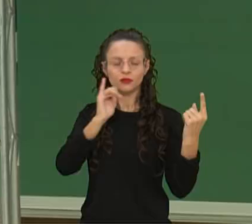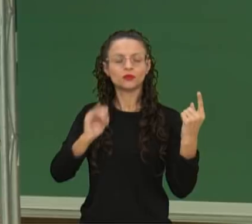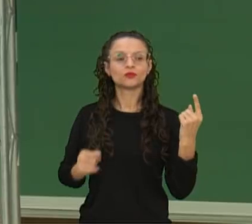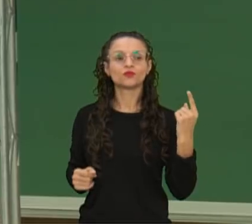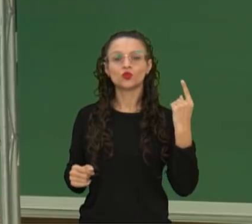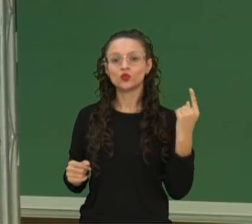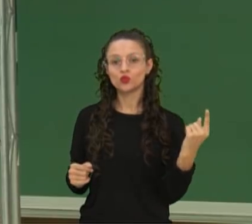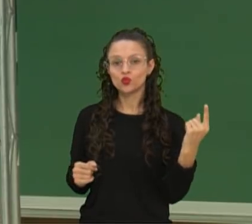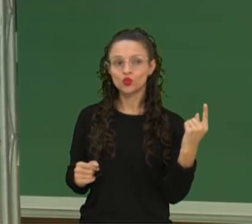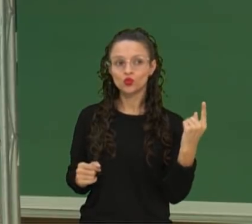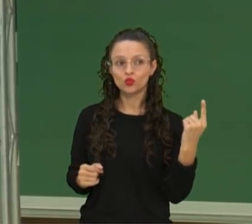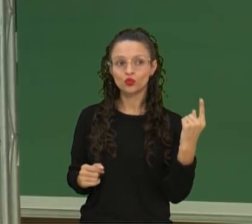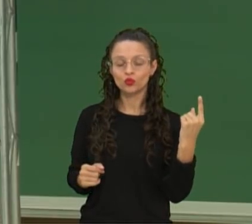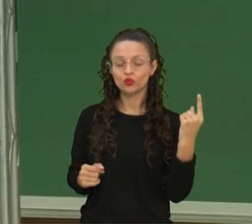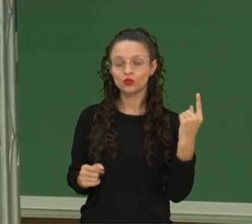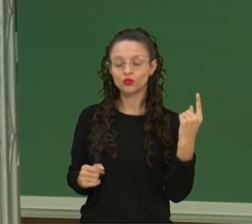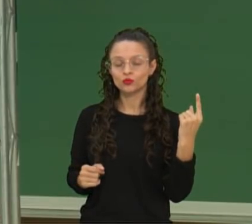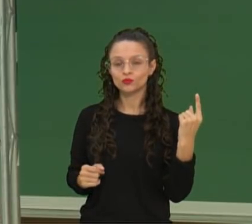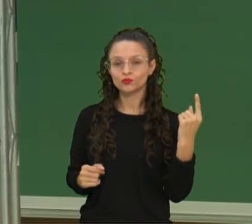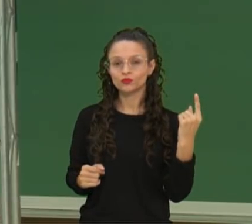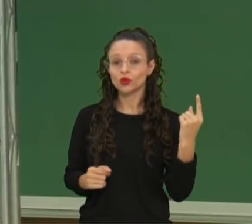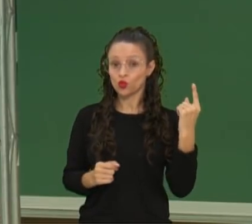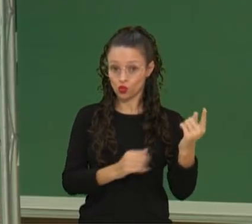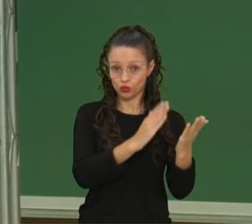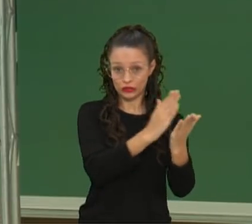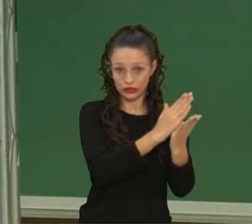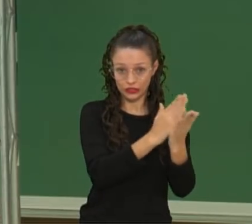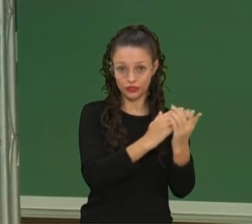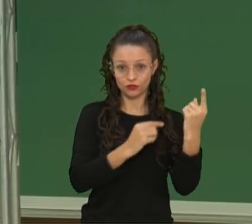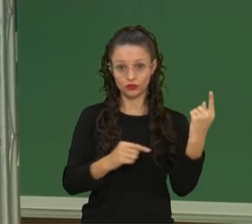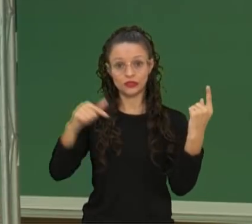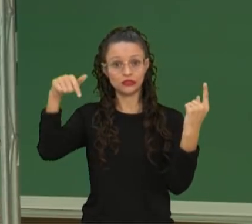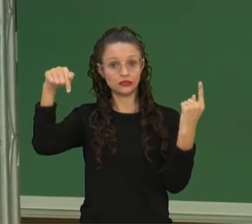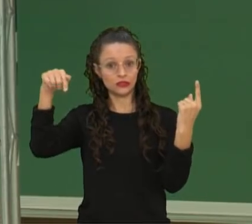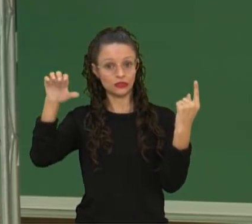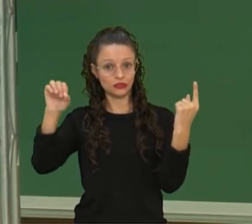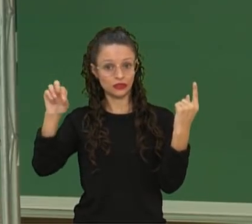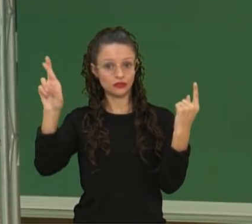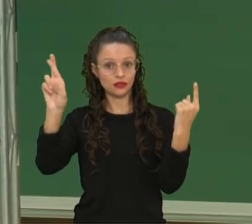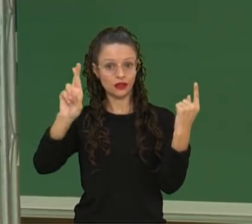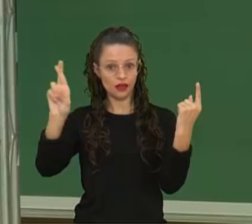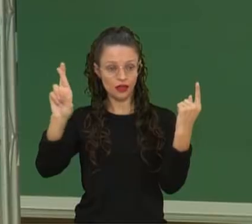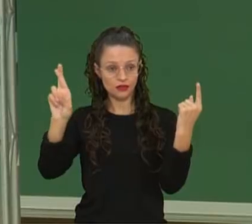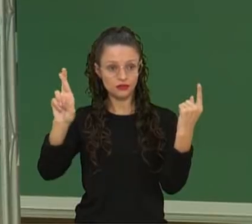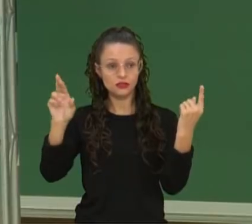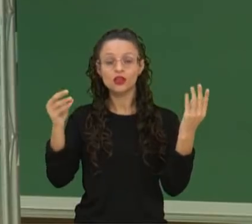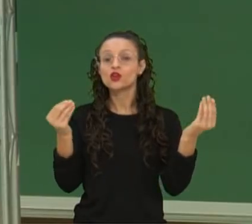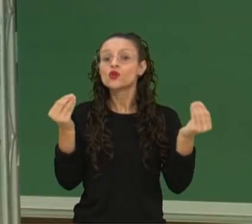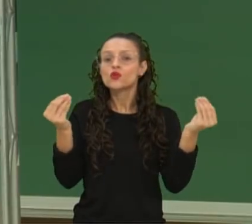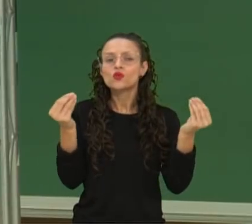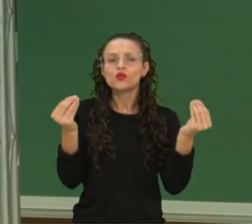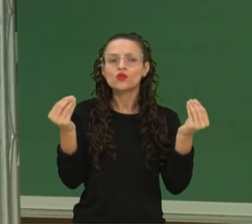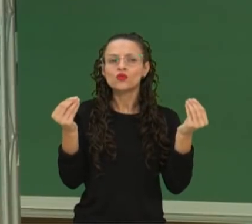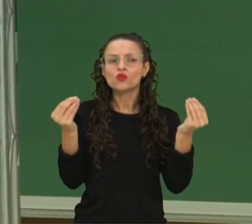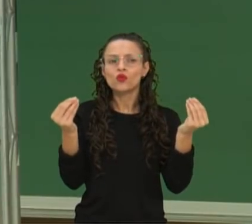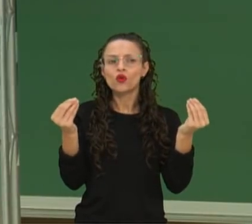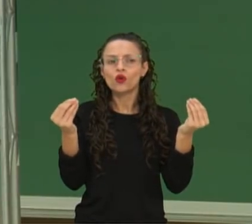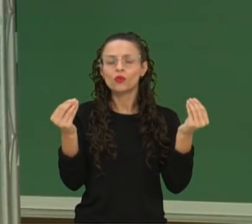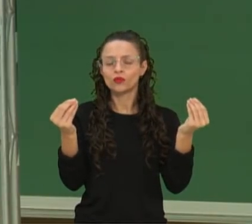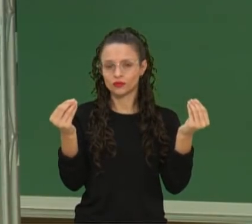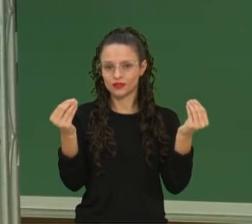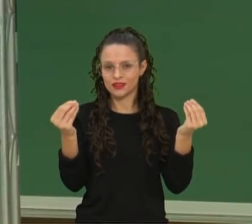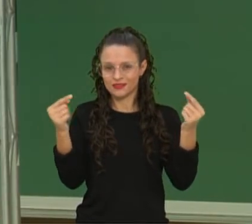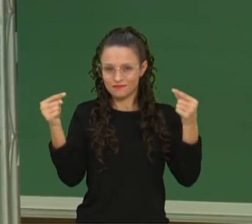hoje, nós temos... para um livro, R$ 70,00, ok? Então, eu posso escrever ele como? Em forma de par